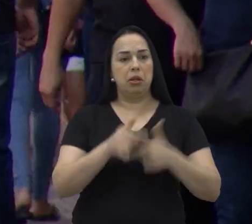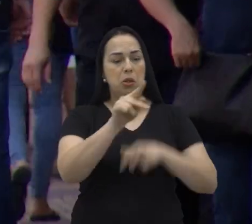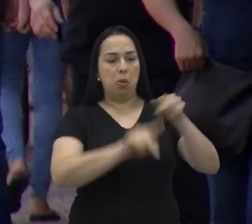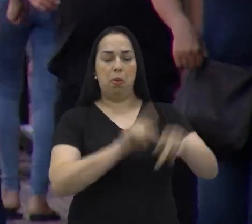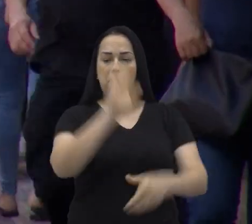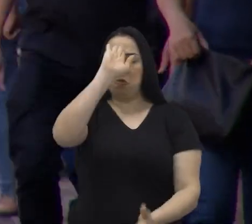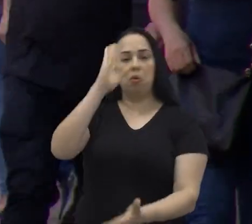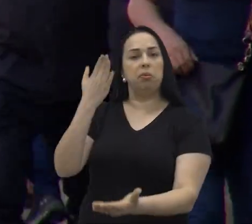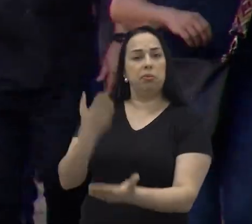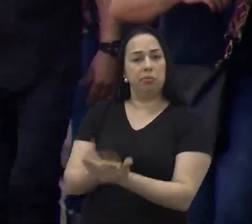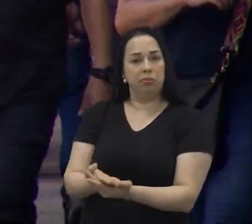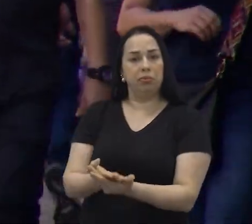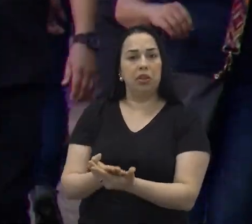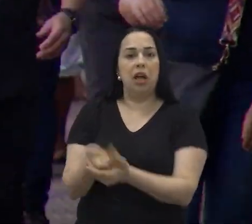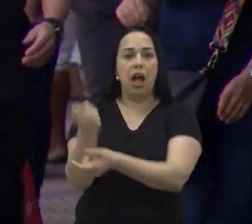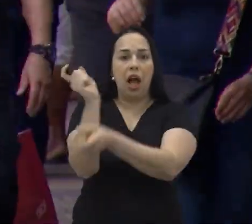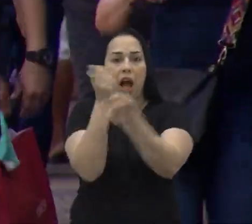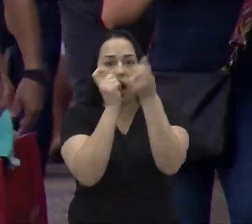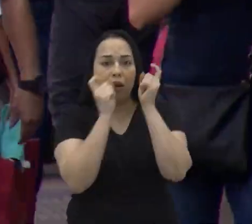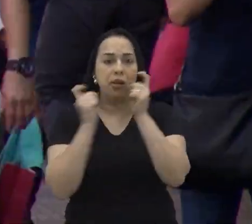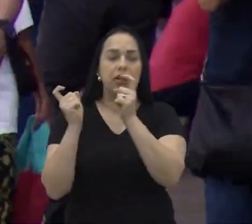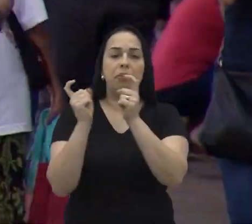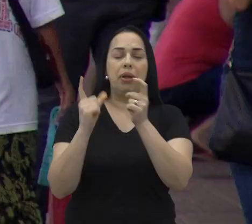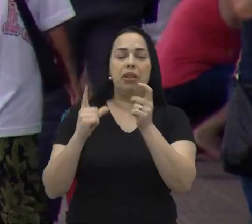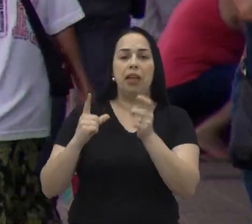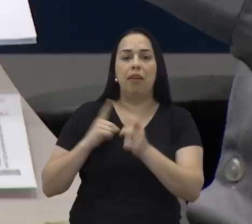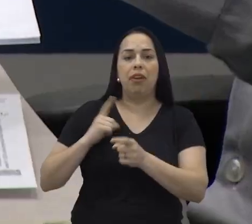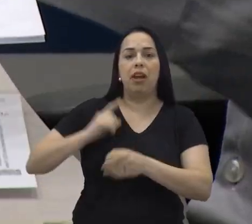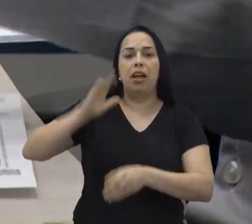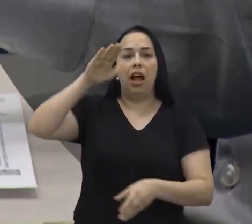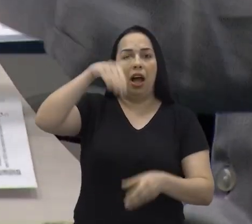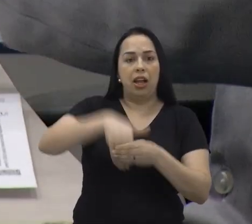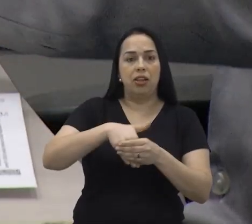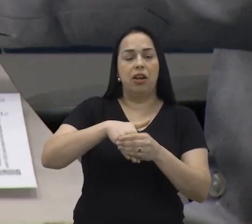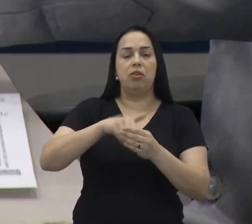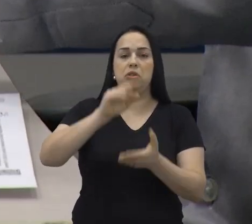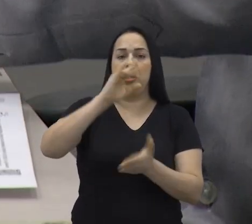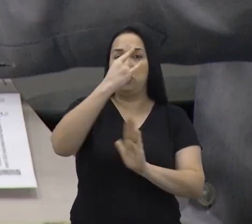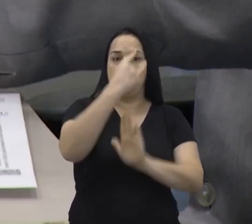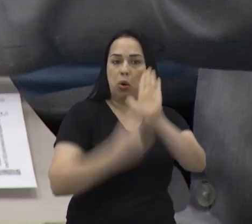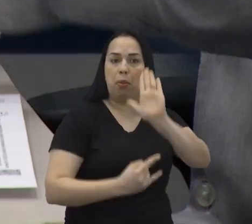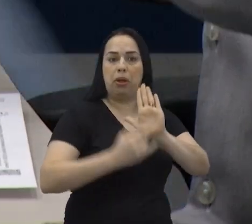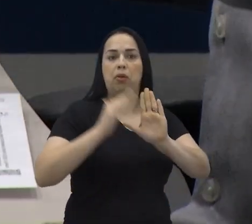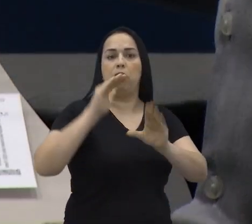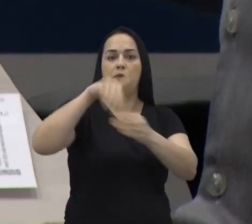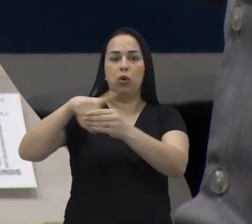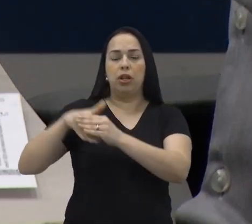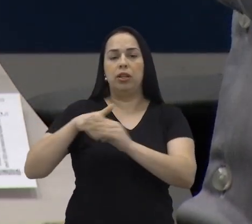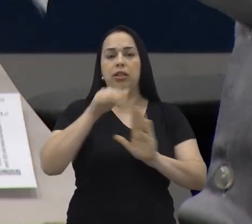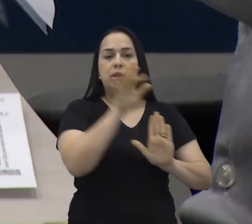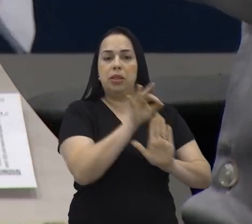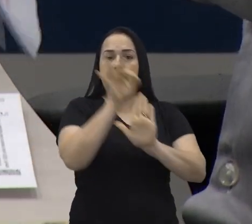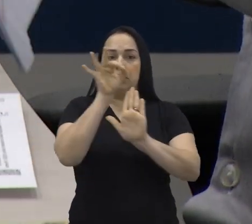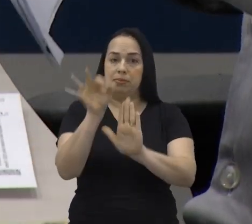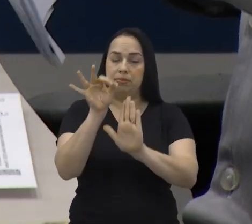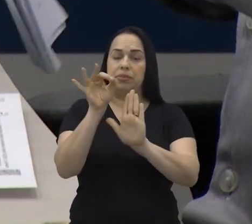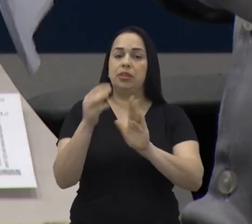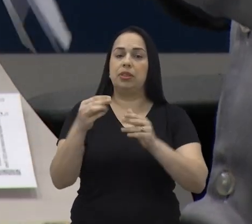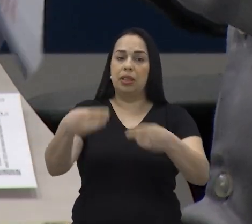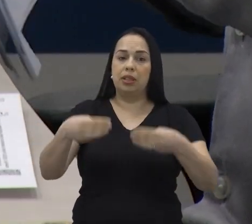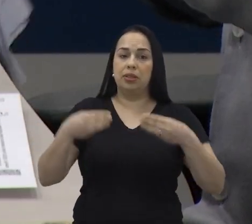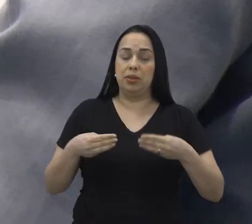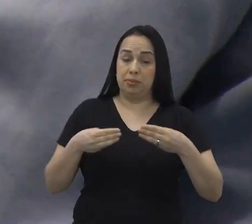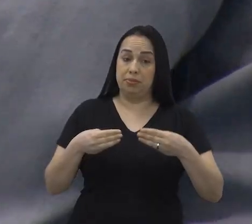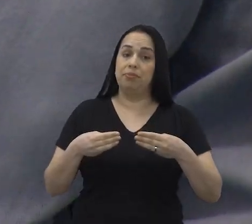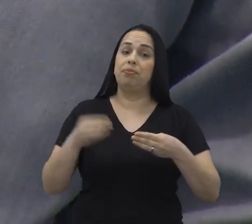destacaram o trabalho realizado e a confiança dos moradores. A sessão também contou com a votação e apreciação de documentos,